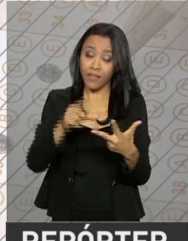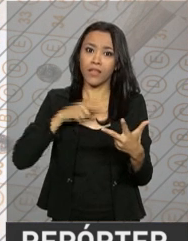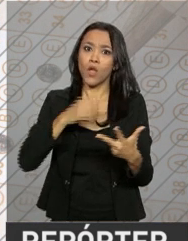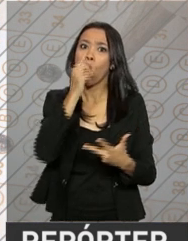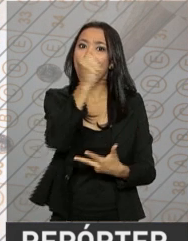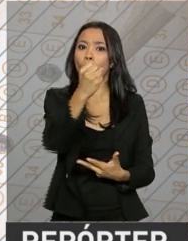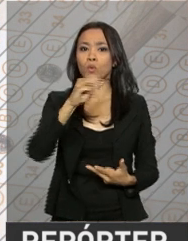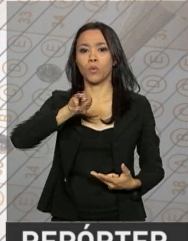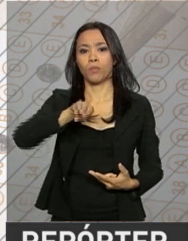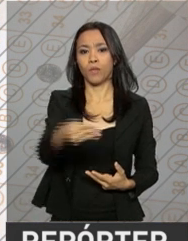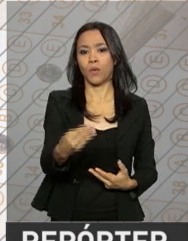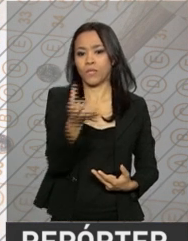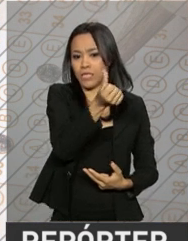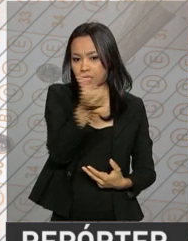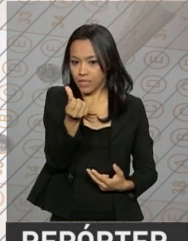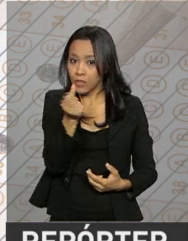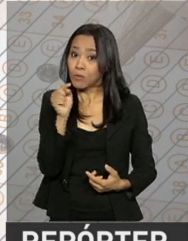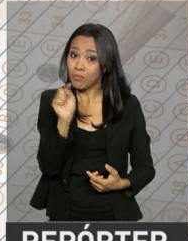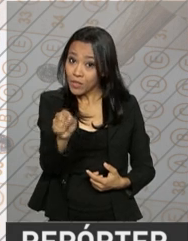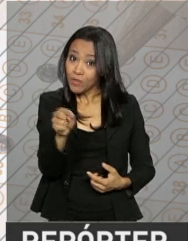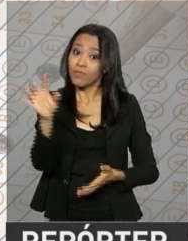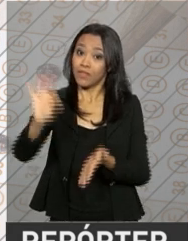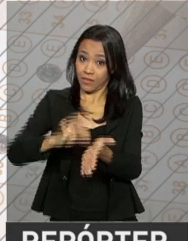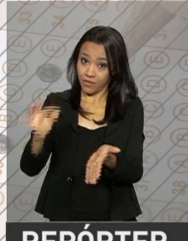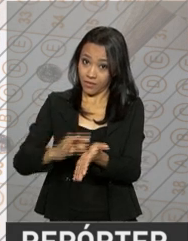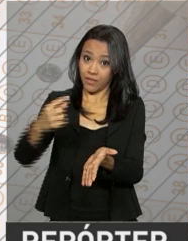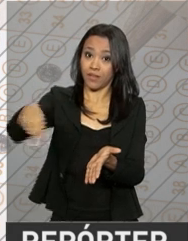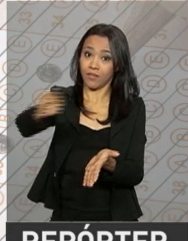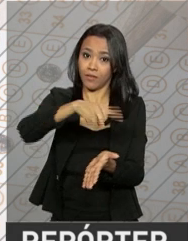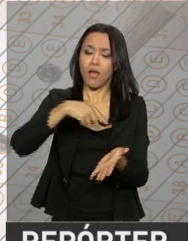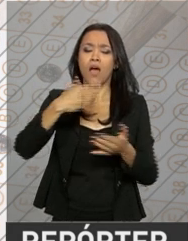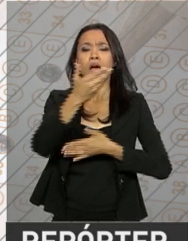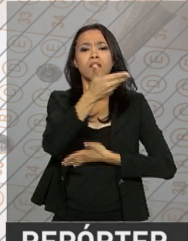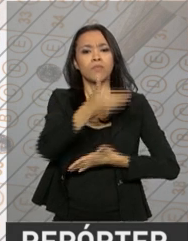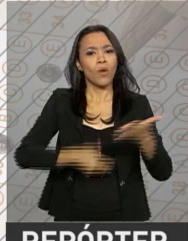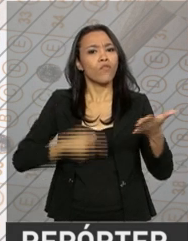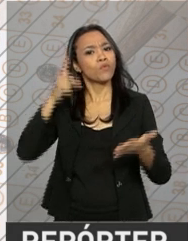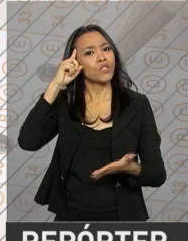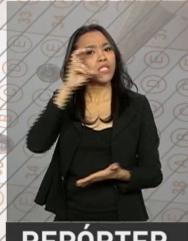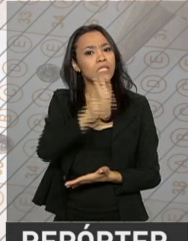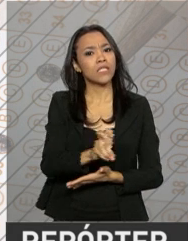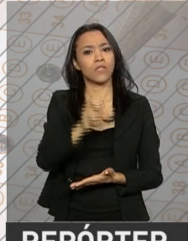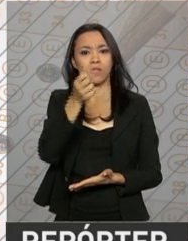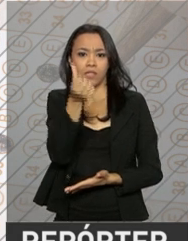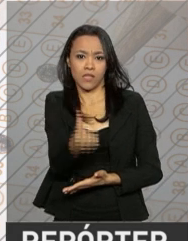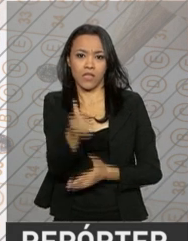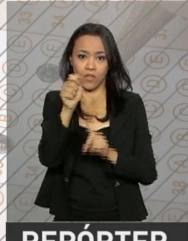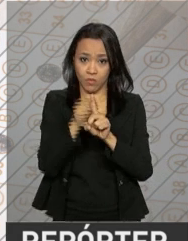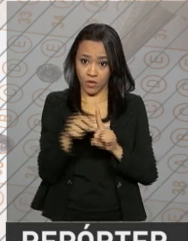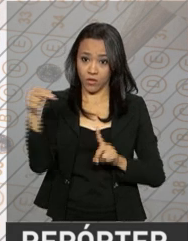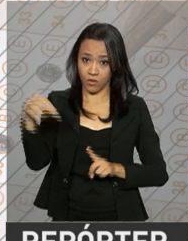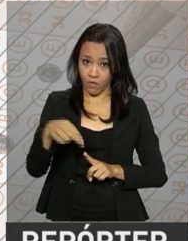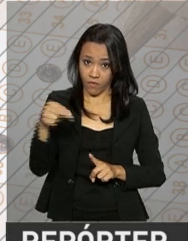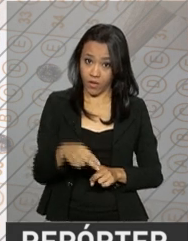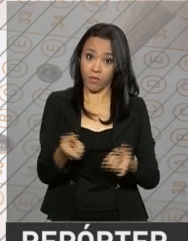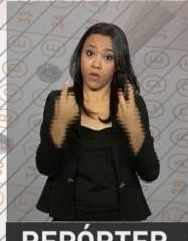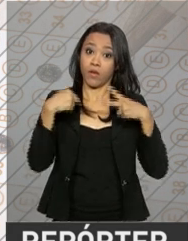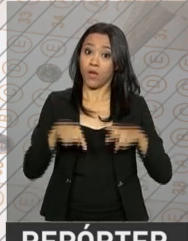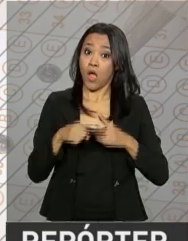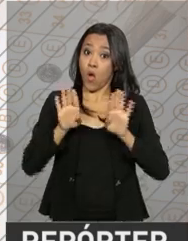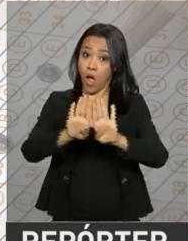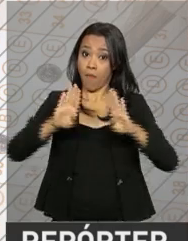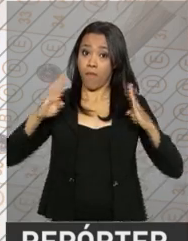milhões 600.000 inscritos as provas vão ser realizadas nos dias 5 e 6 de novembro os portões